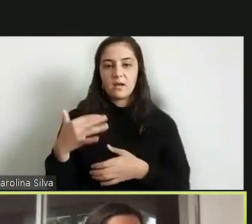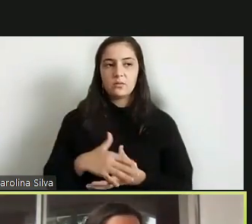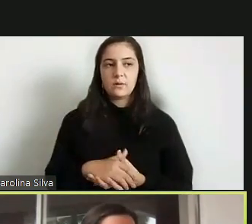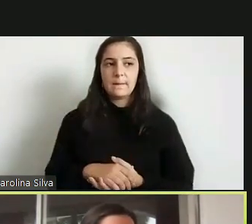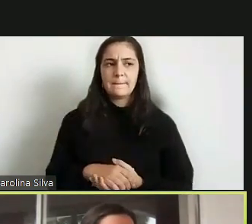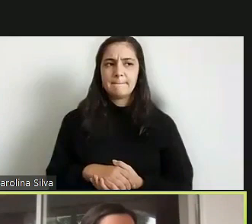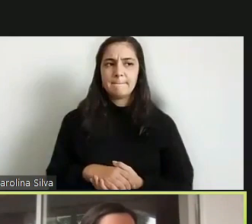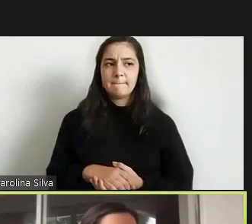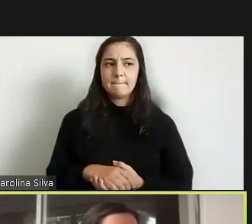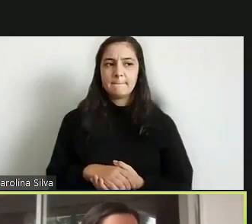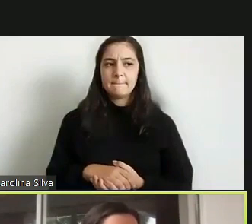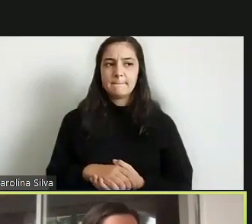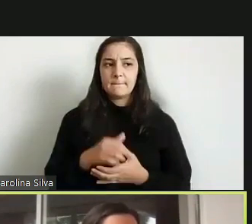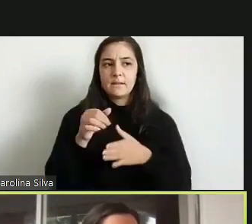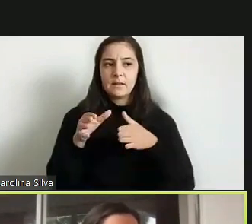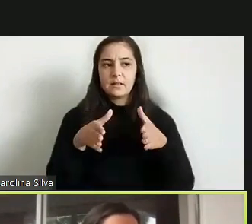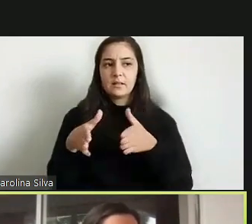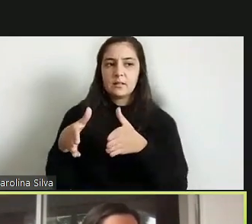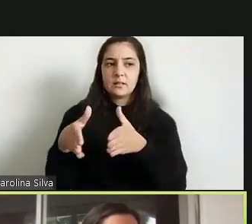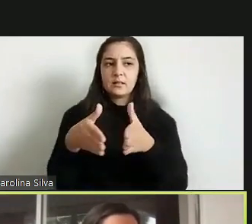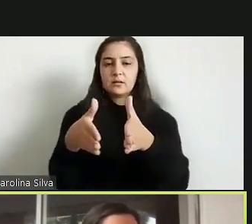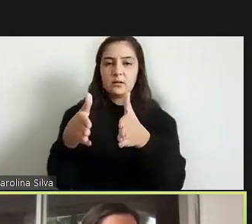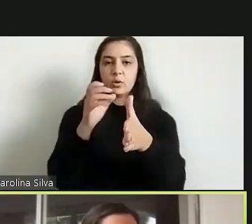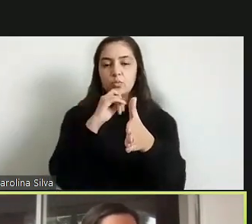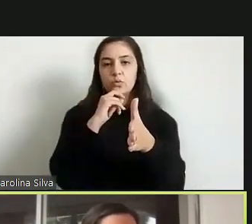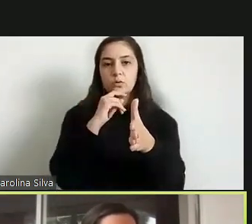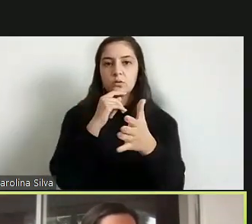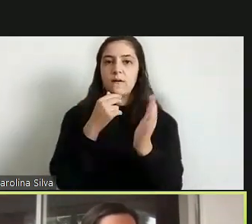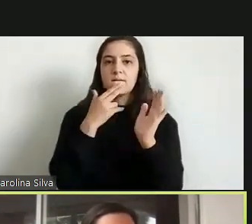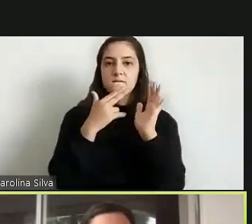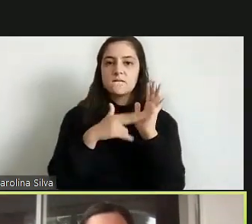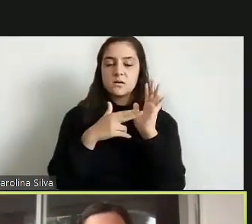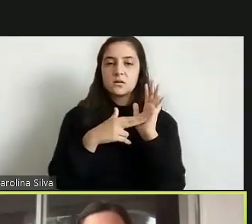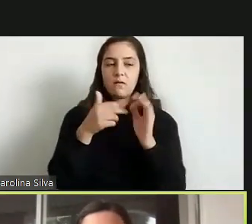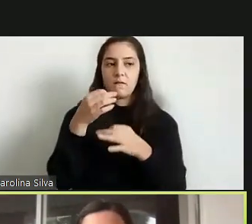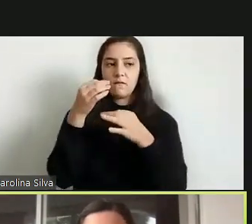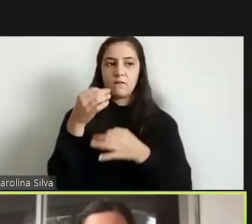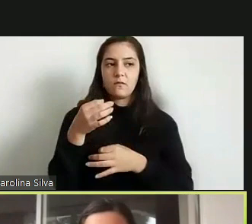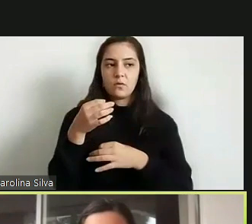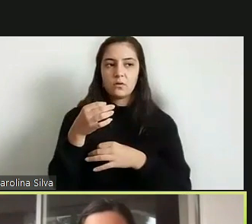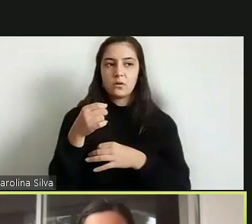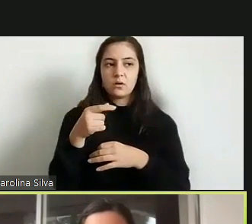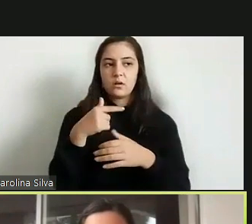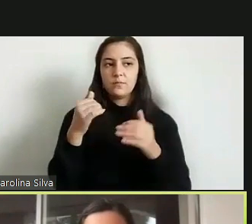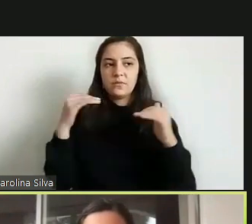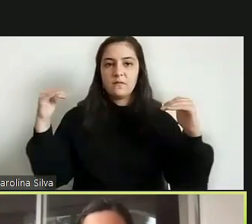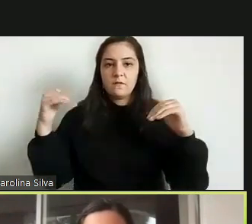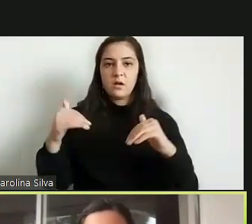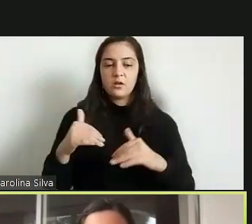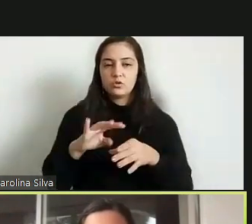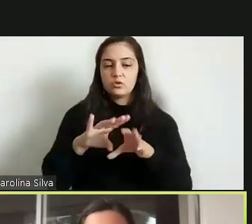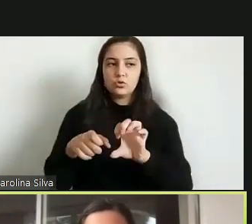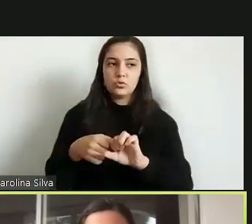A linha poderia ser uma razão forte para impedir que este vale fosse